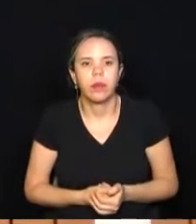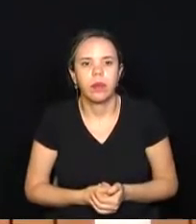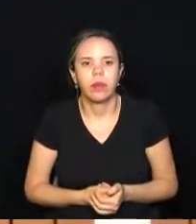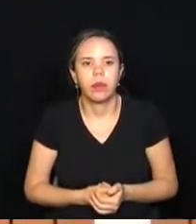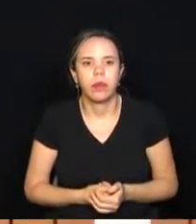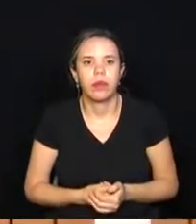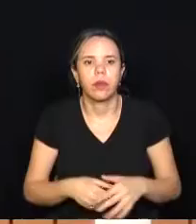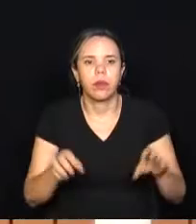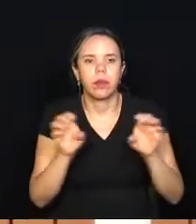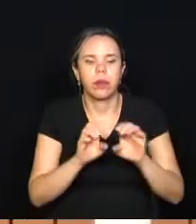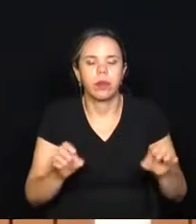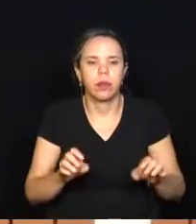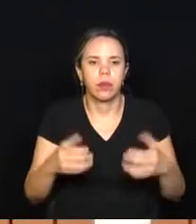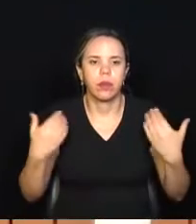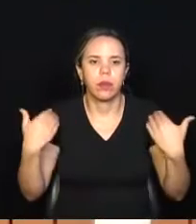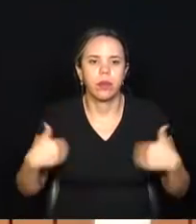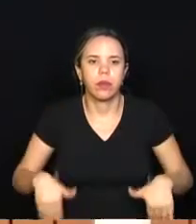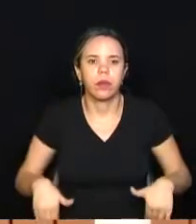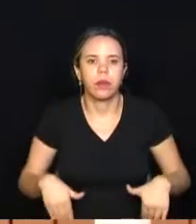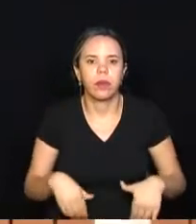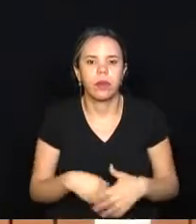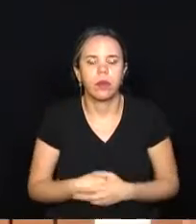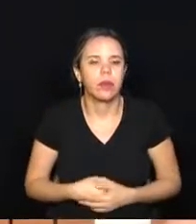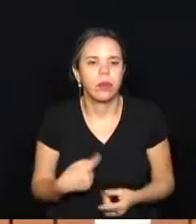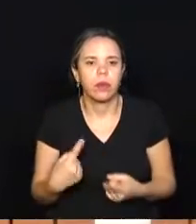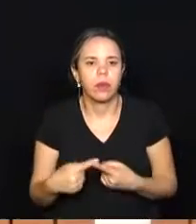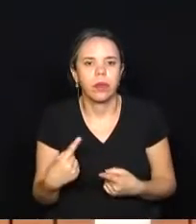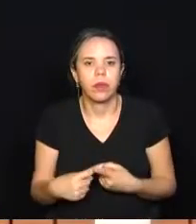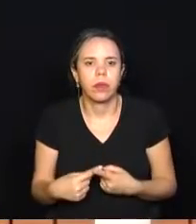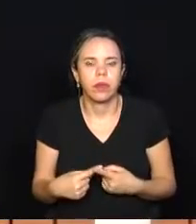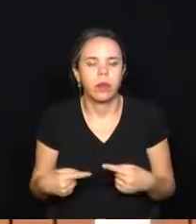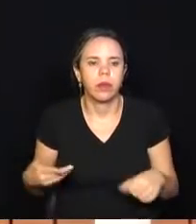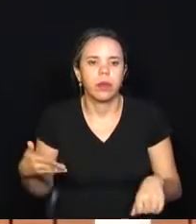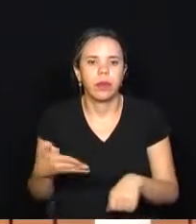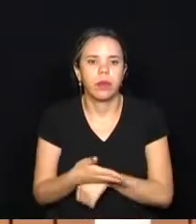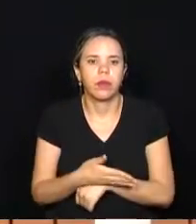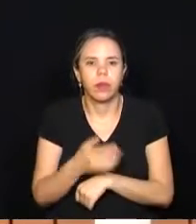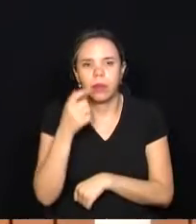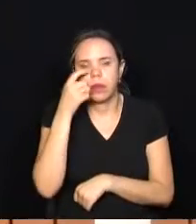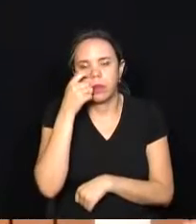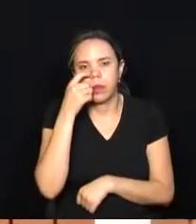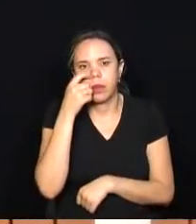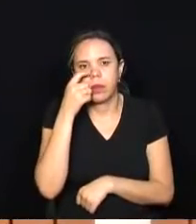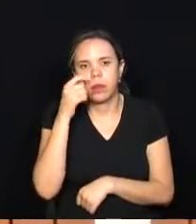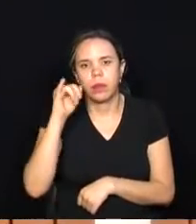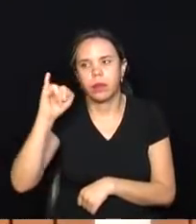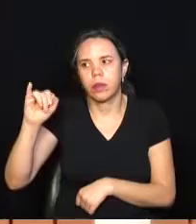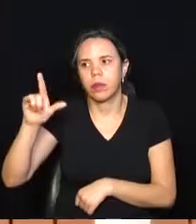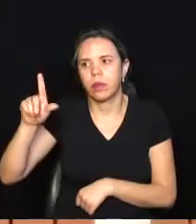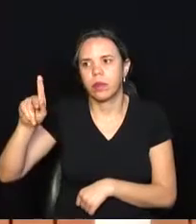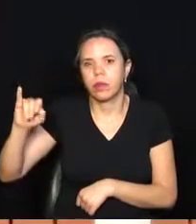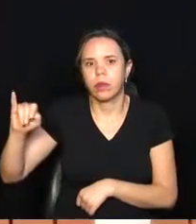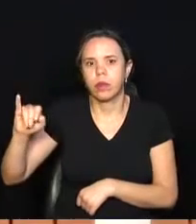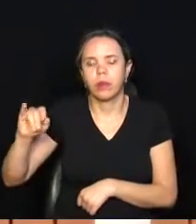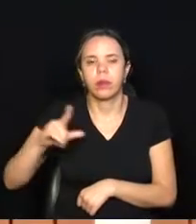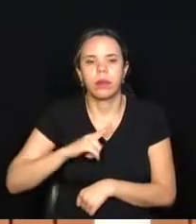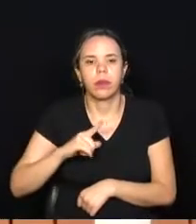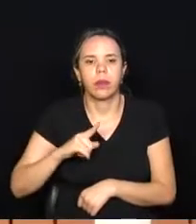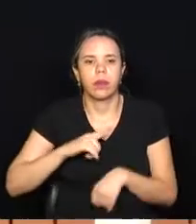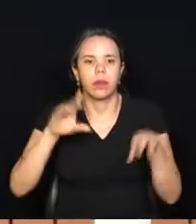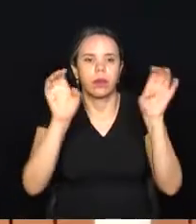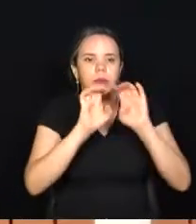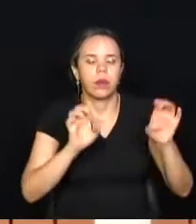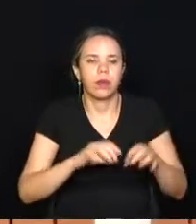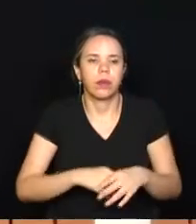estrutura física, não é? Por quê? E aí entra um ponto da ILPI, né? A ILPI ela tem que ter uma estrutura,